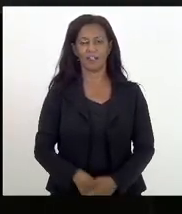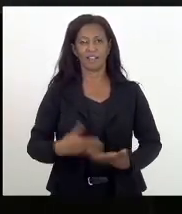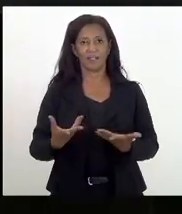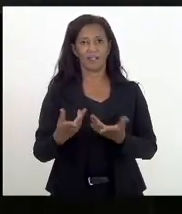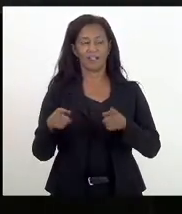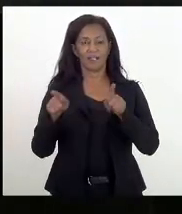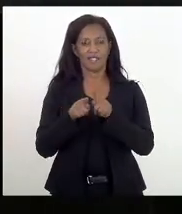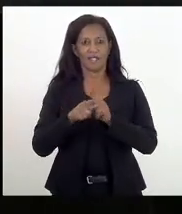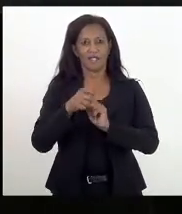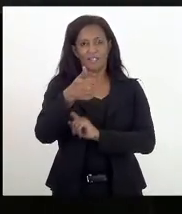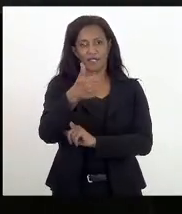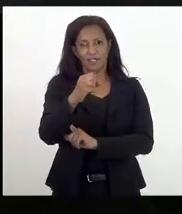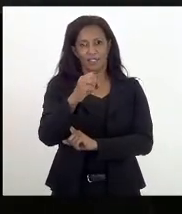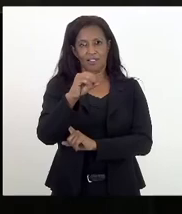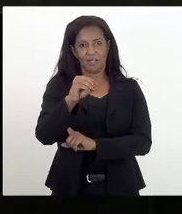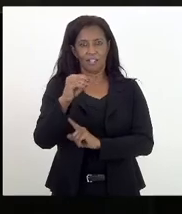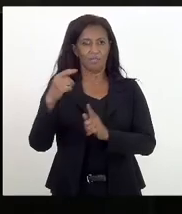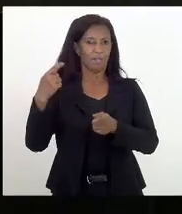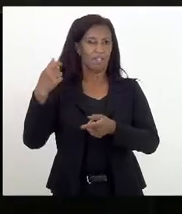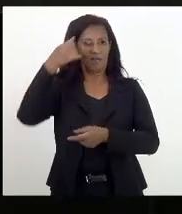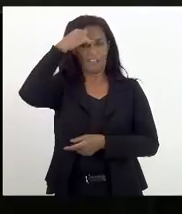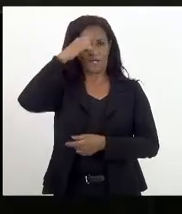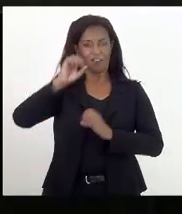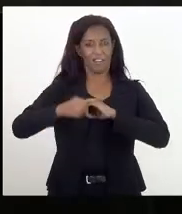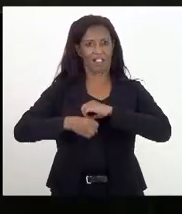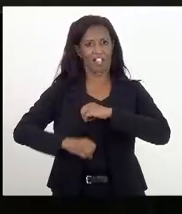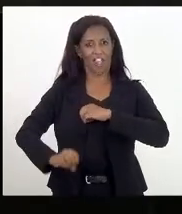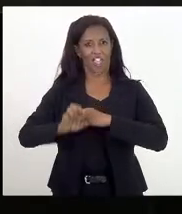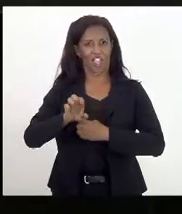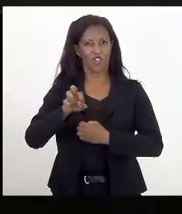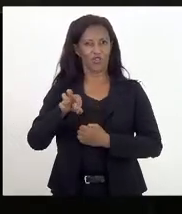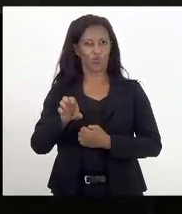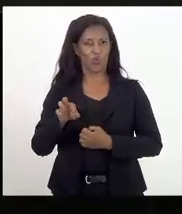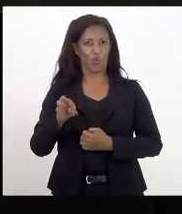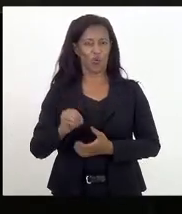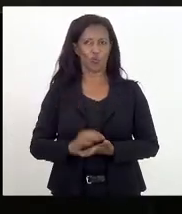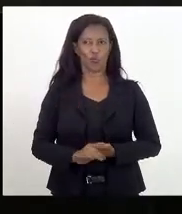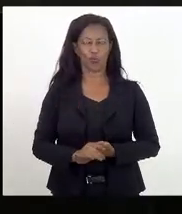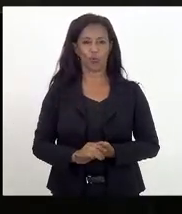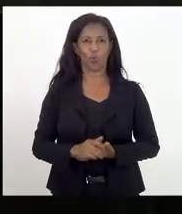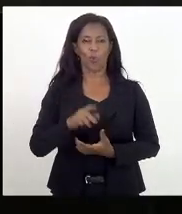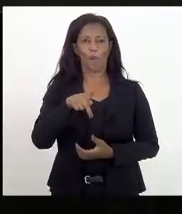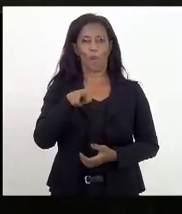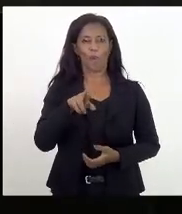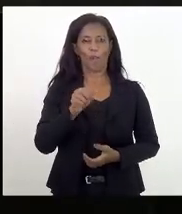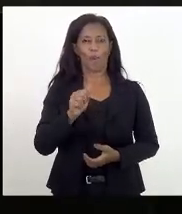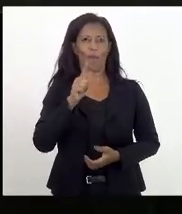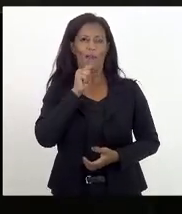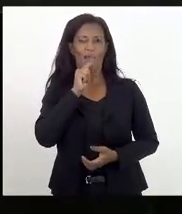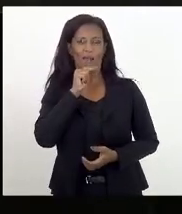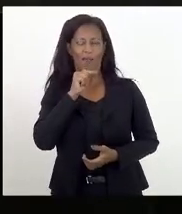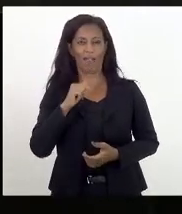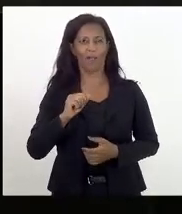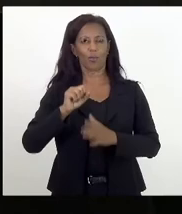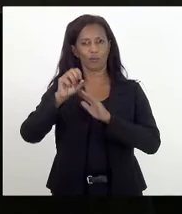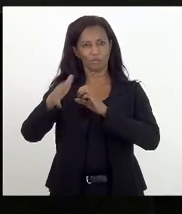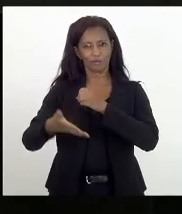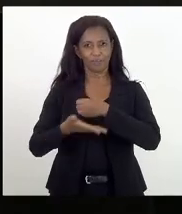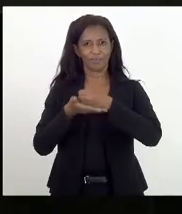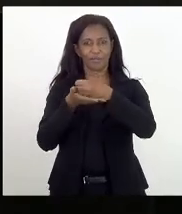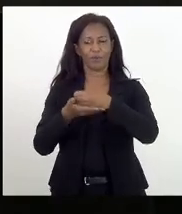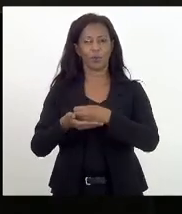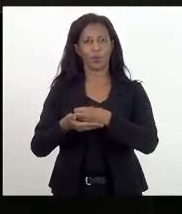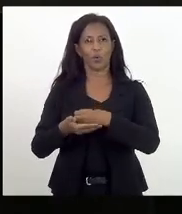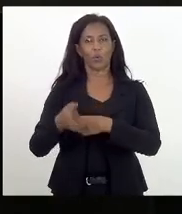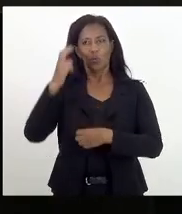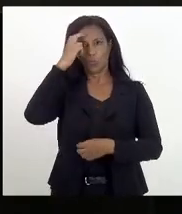180 milhões para tratar o esgoto evitar a Josi Mina o pro água sustentabilidade limpa rio' na